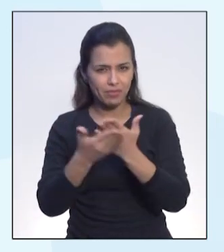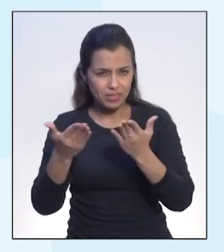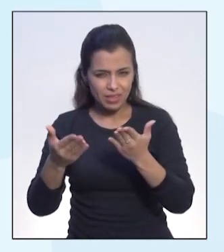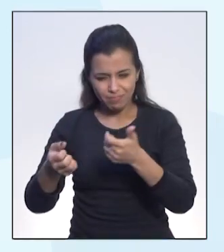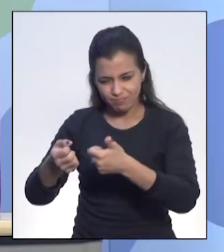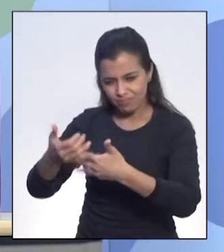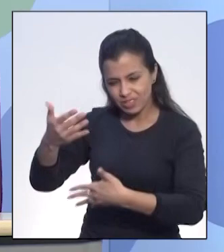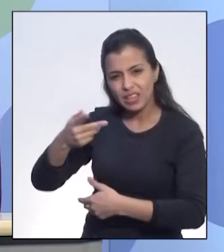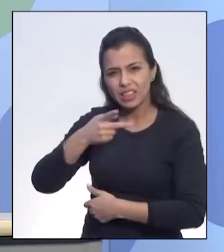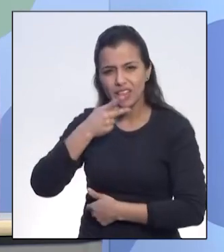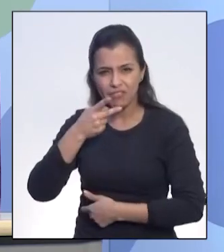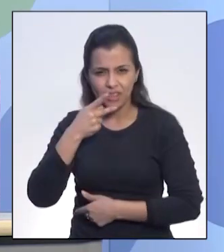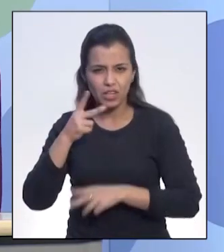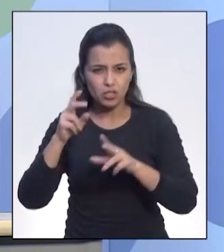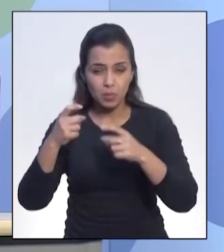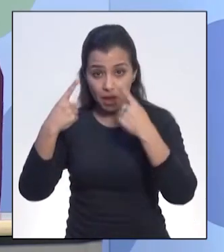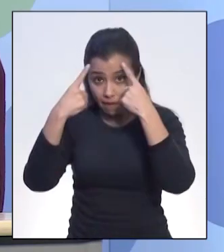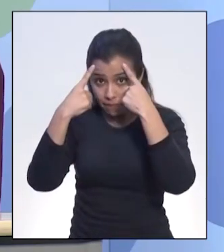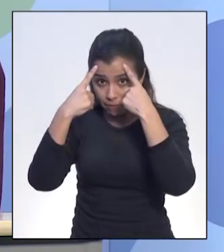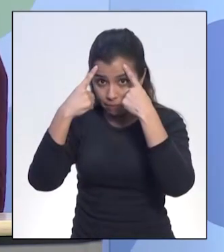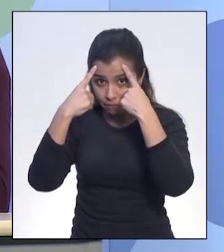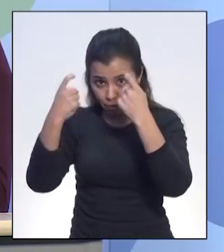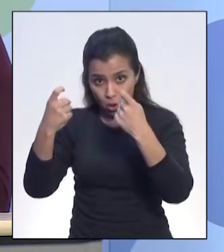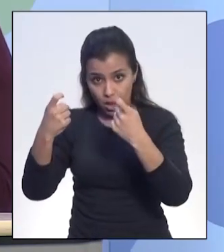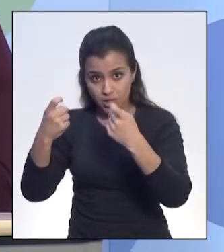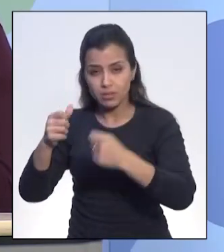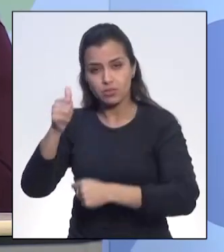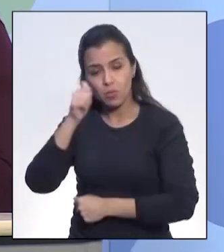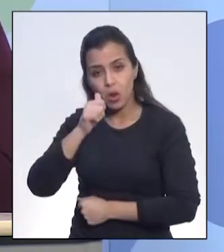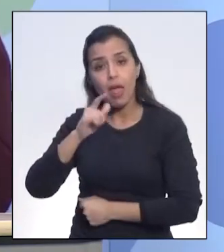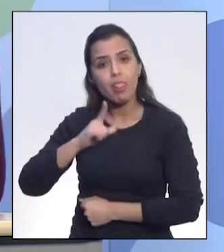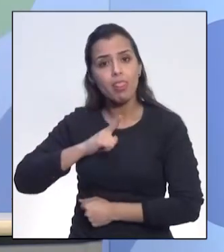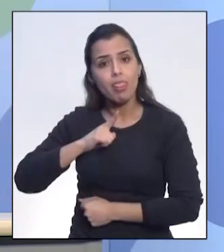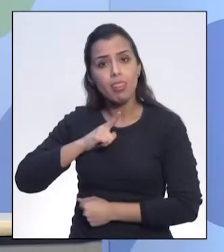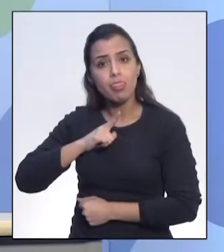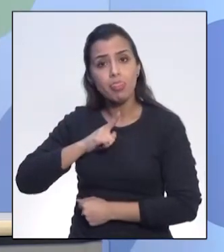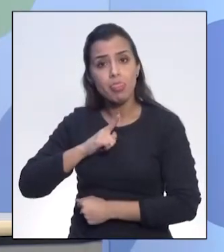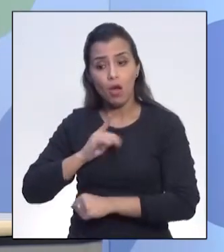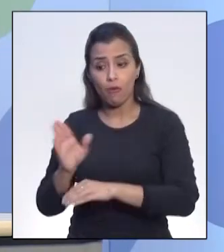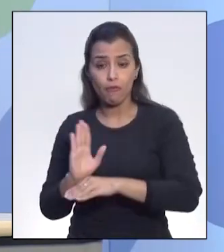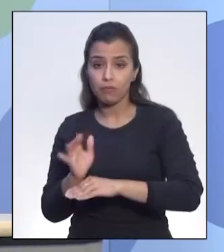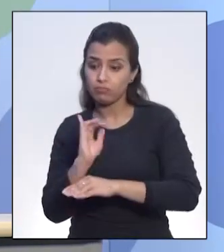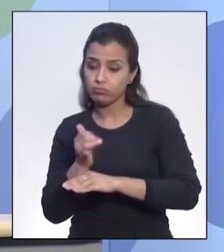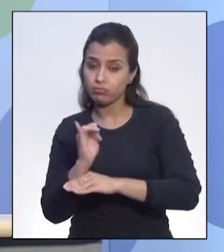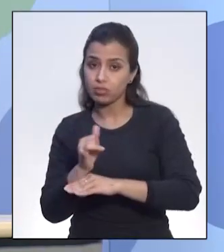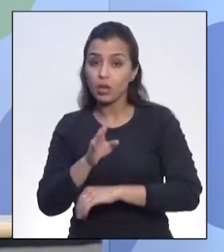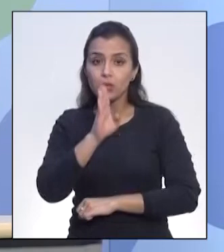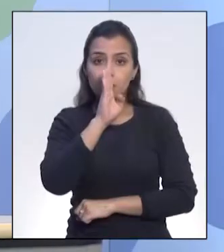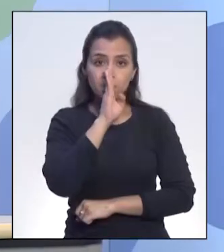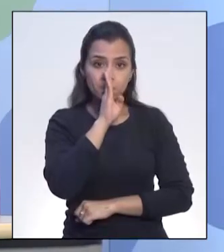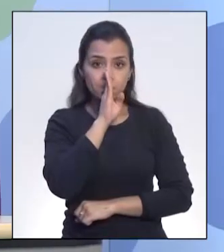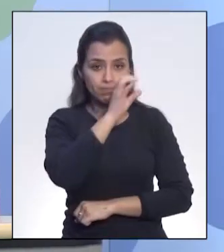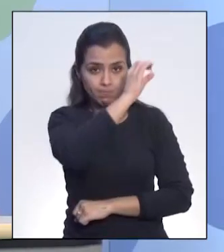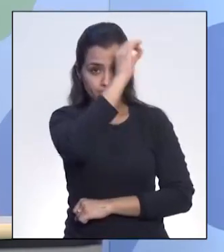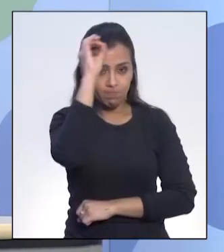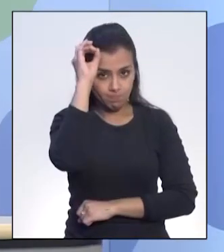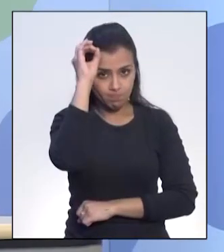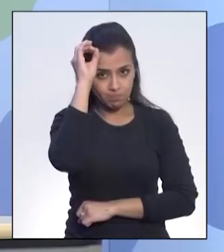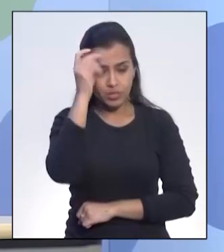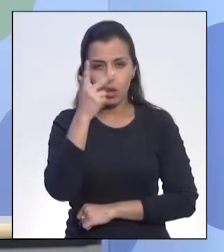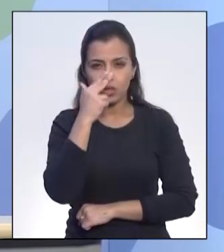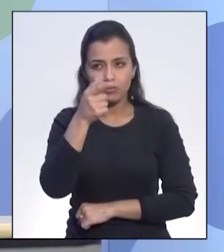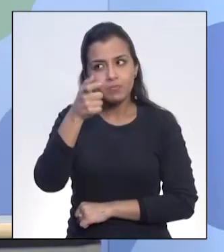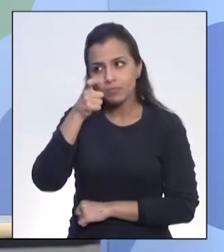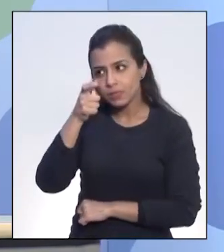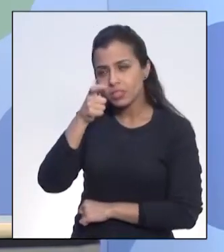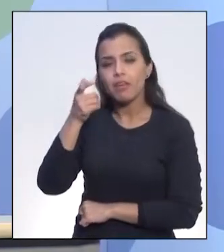a questão da violência contra a mulher tem o documentário O Silêncio das Inocentes, que eu acho que pode esclarecer bastante para vocês